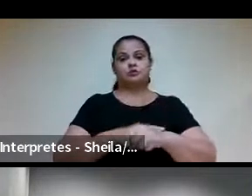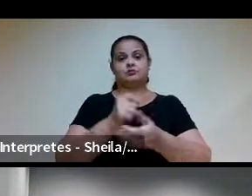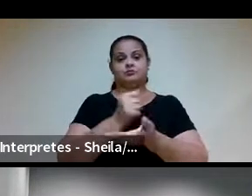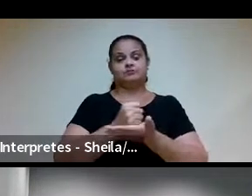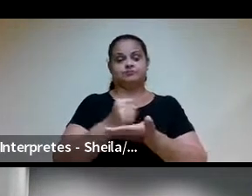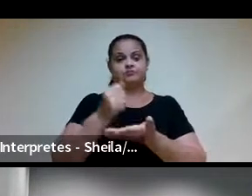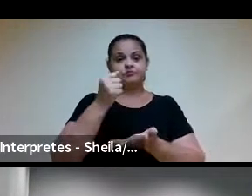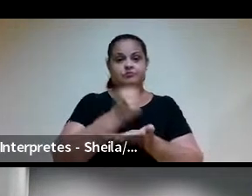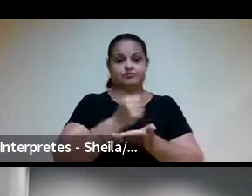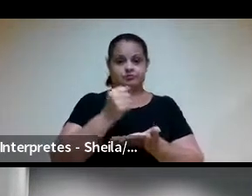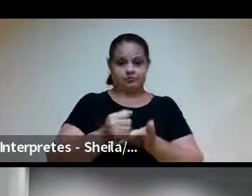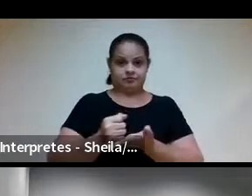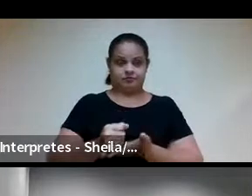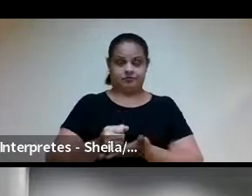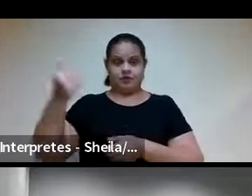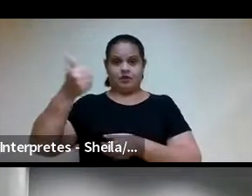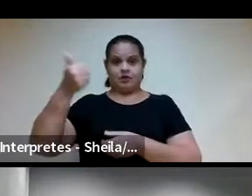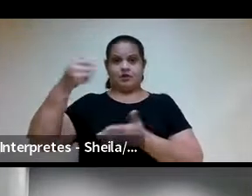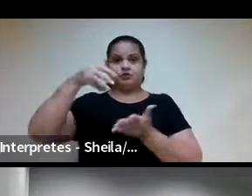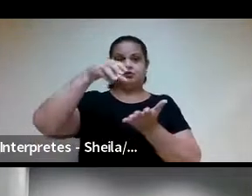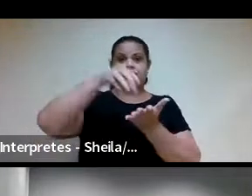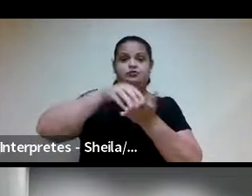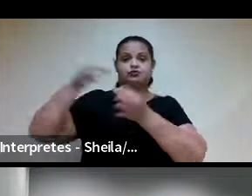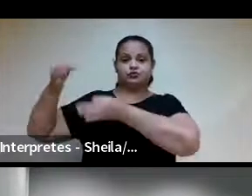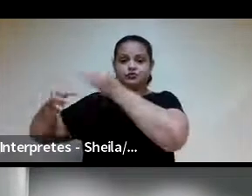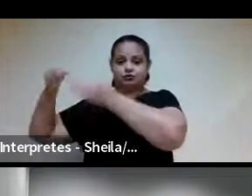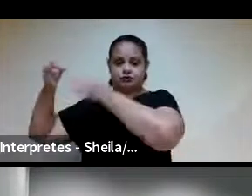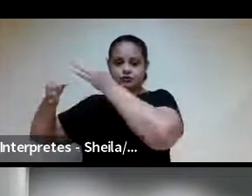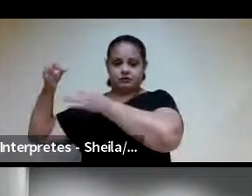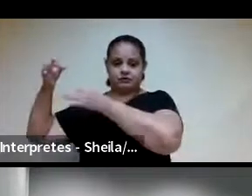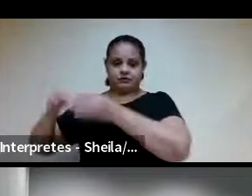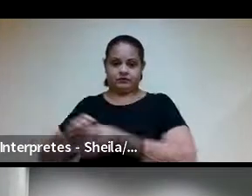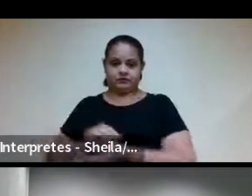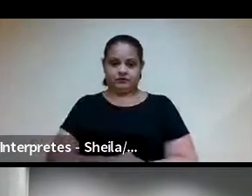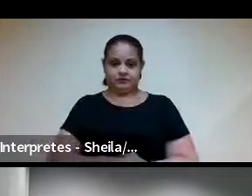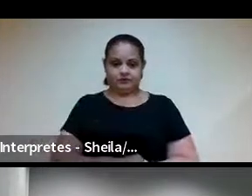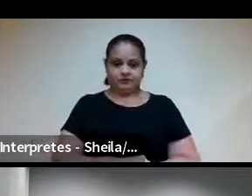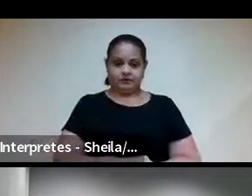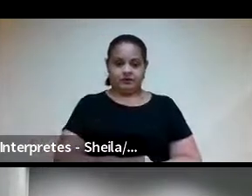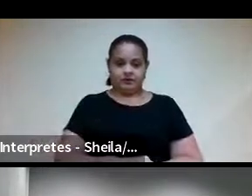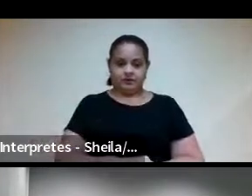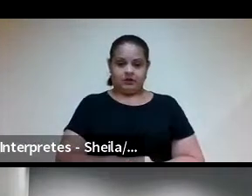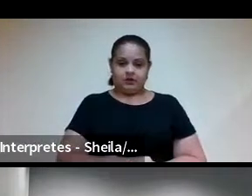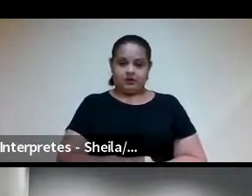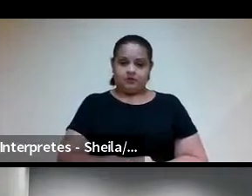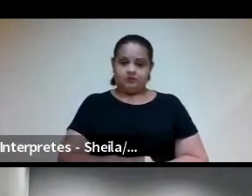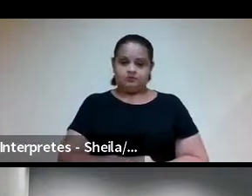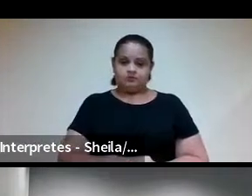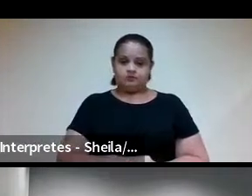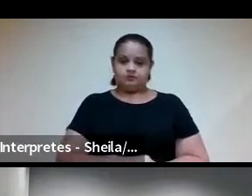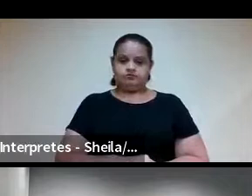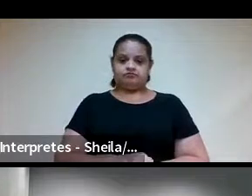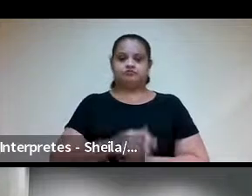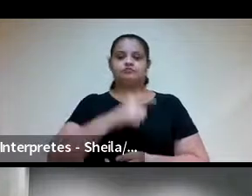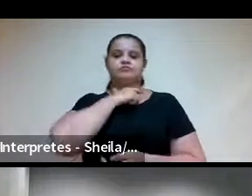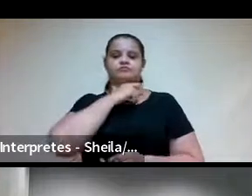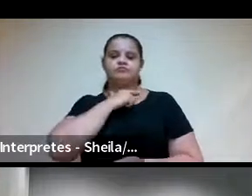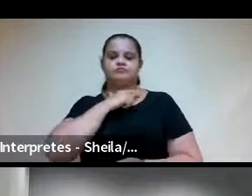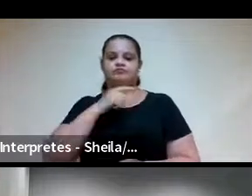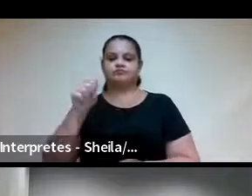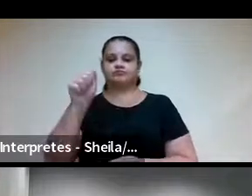Justiça Estadual de primeiro grau para fins eleitoral. A eventual eleição de Arthur Henrique da Fonseca Teixeira para o cargo de prefeito de